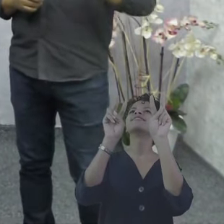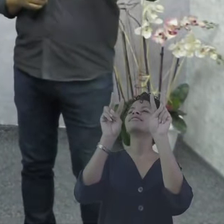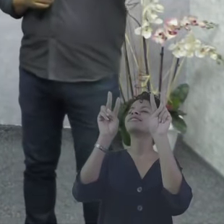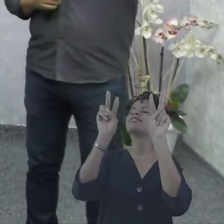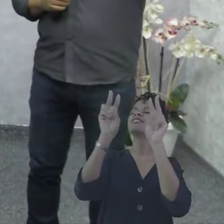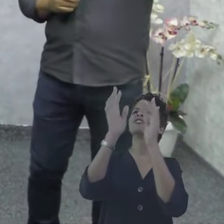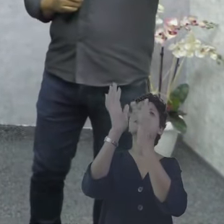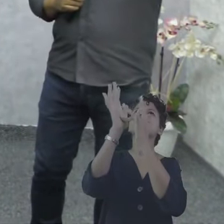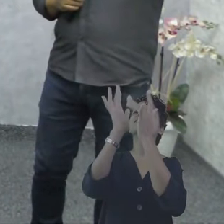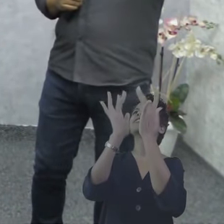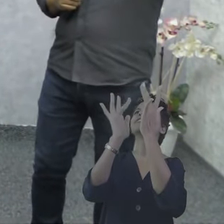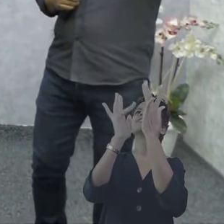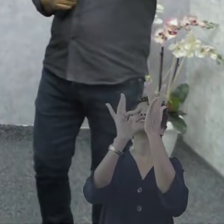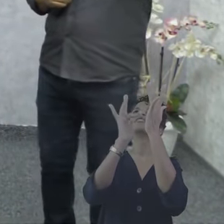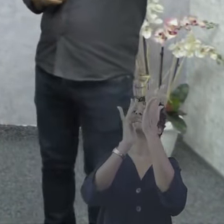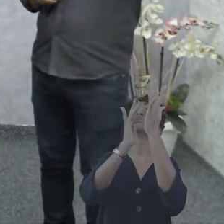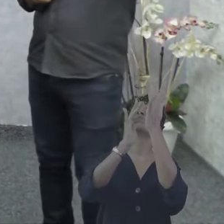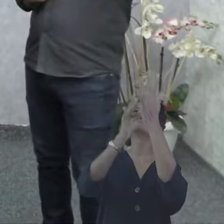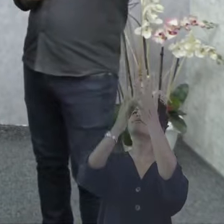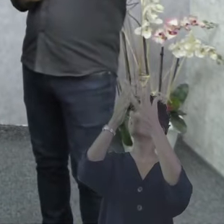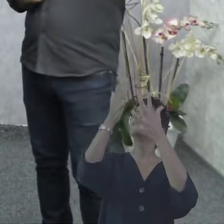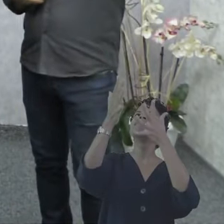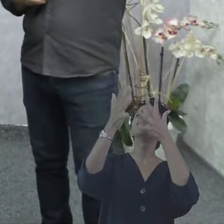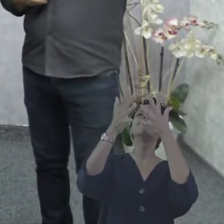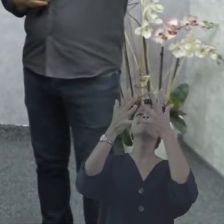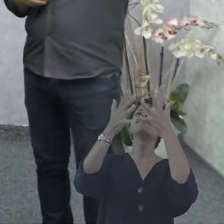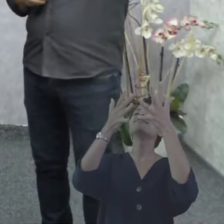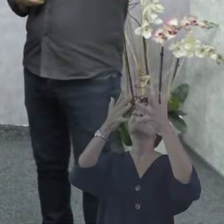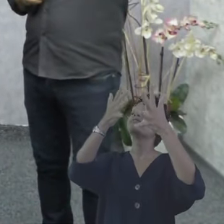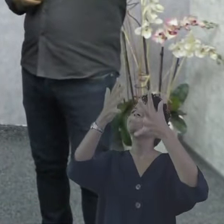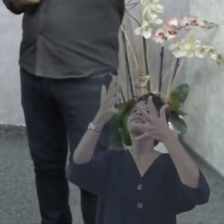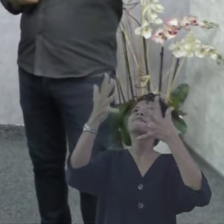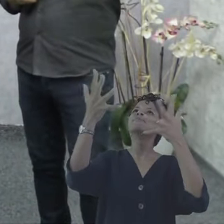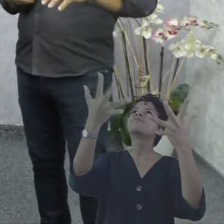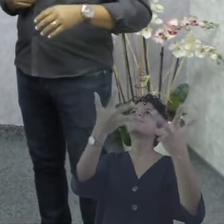tua voz, eu vou